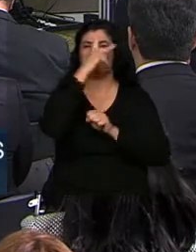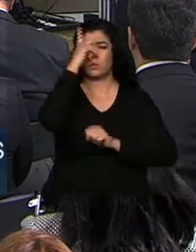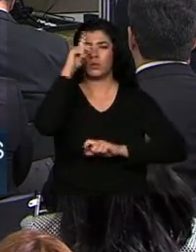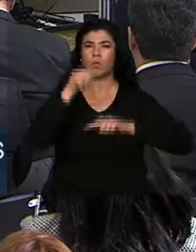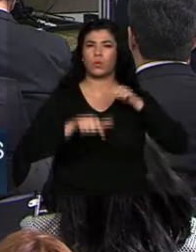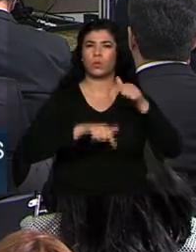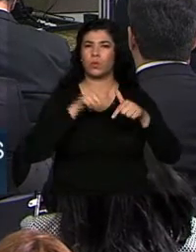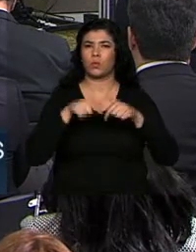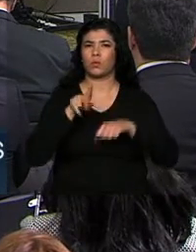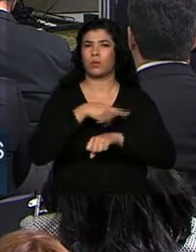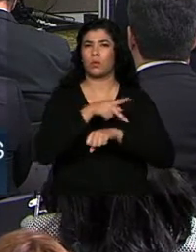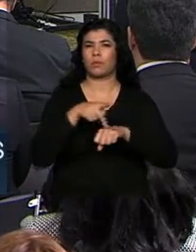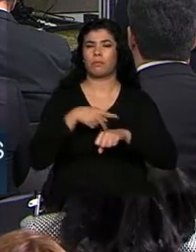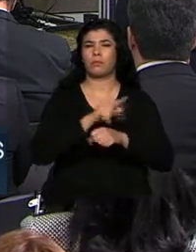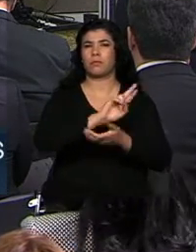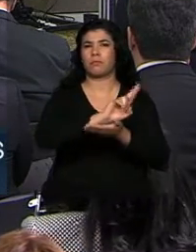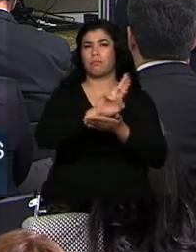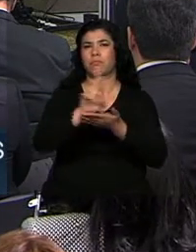trabalha pelo nosso país afora.